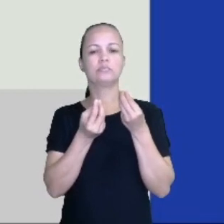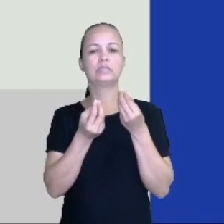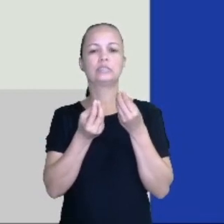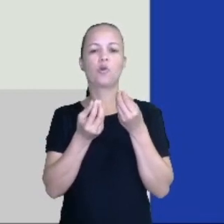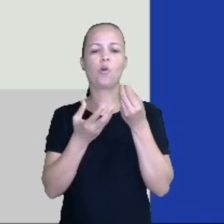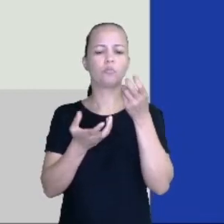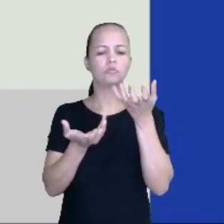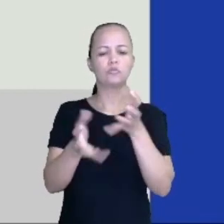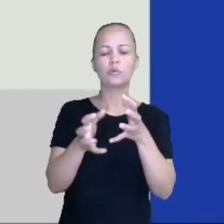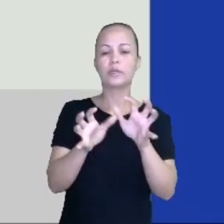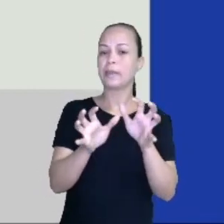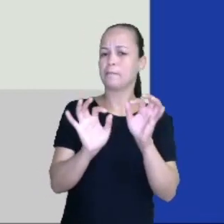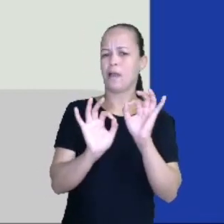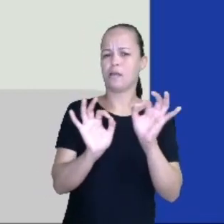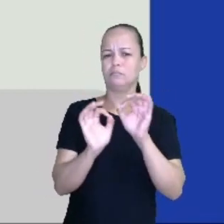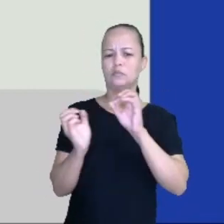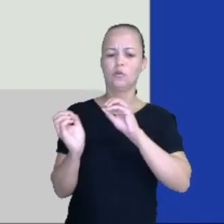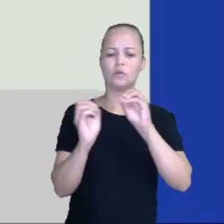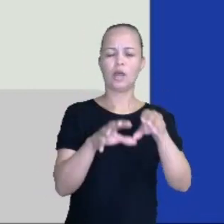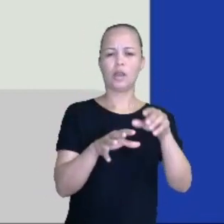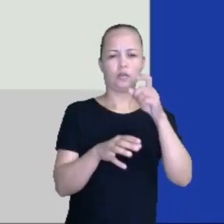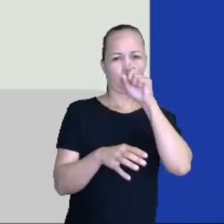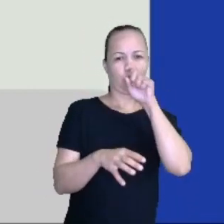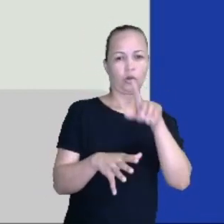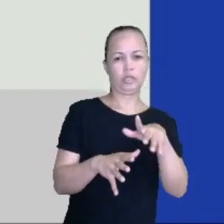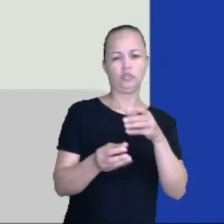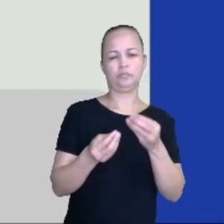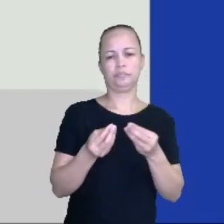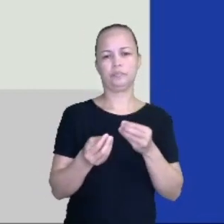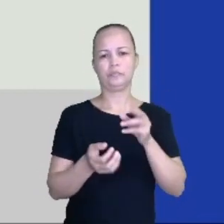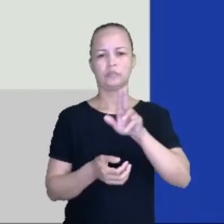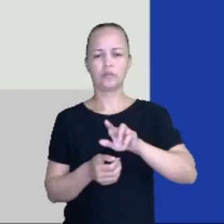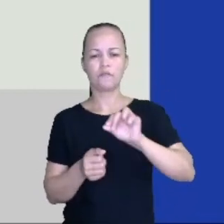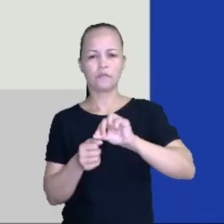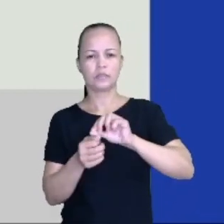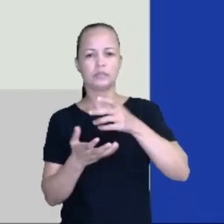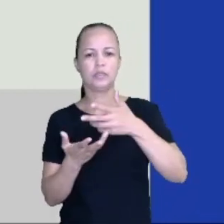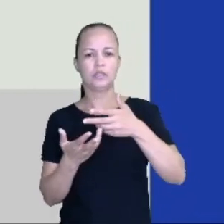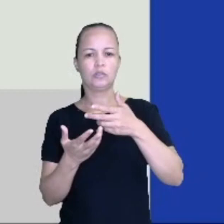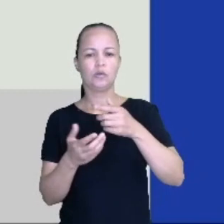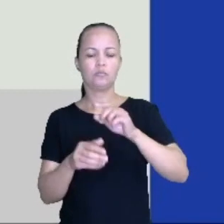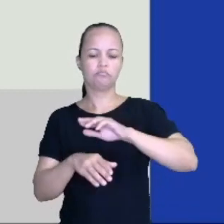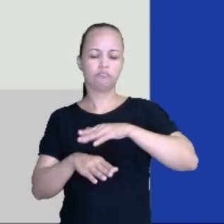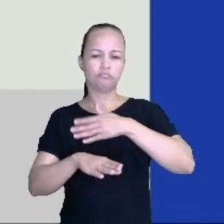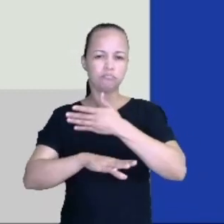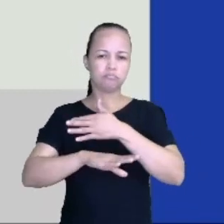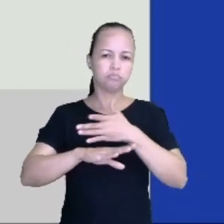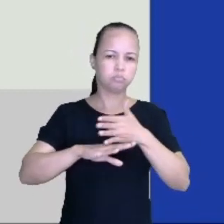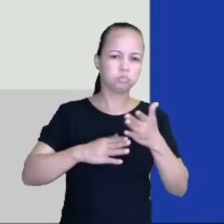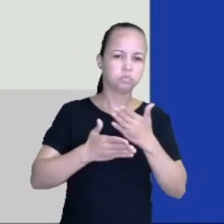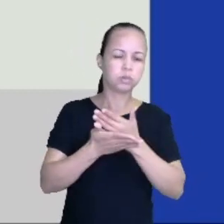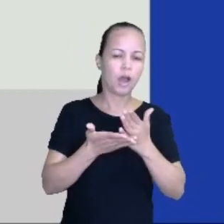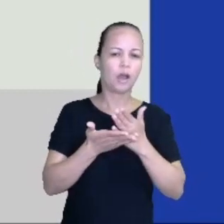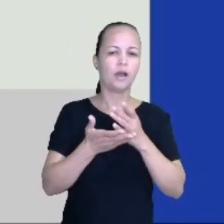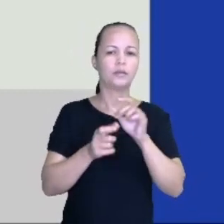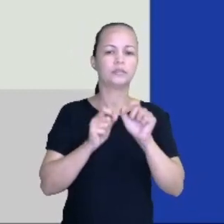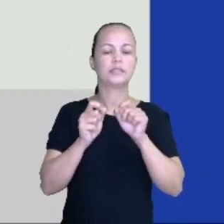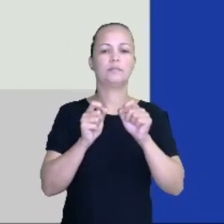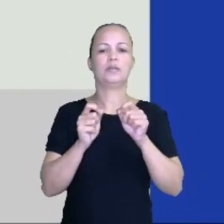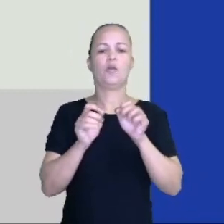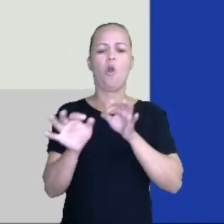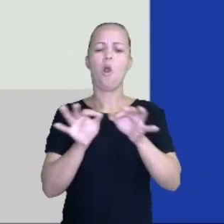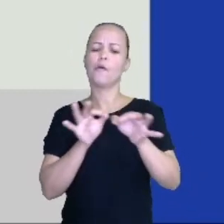depois que a gente não quiser mais ele. Então, fazer uso de equipamentos por o maior tempo possível, optar por arrumar, ou